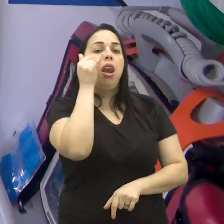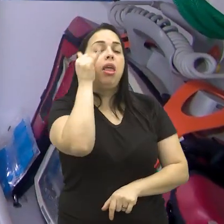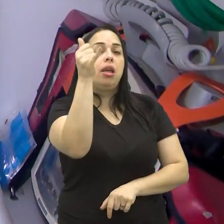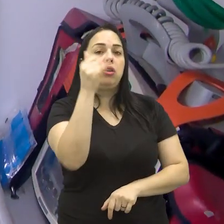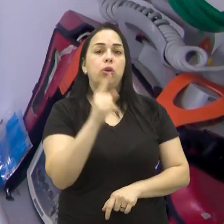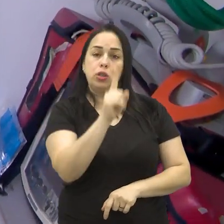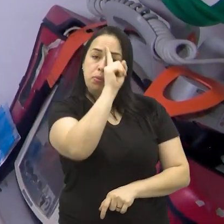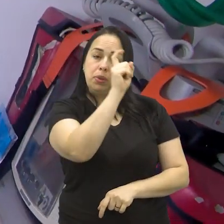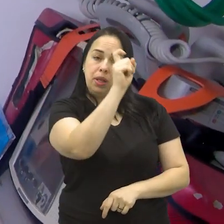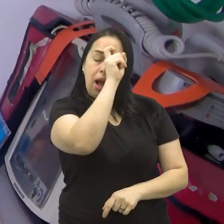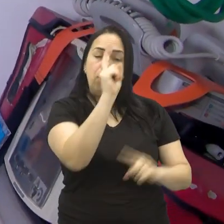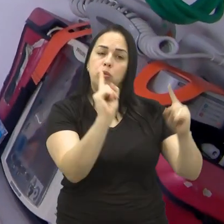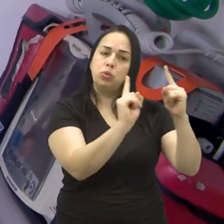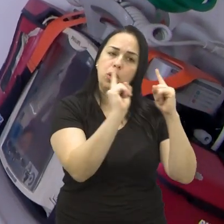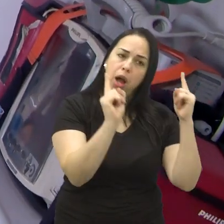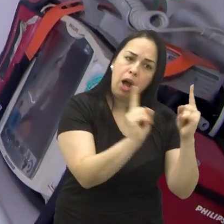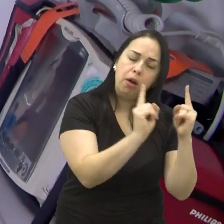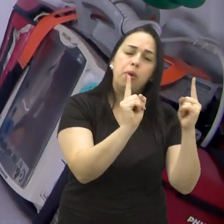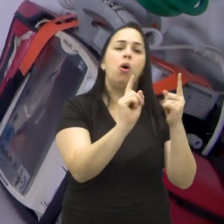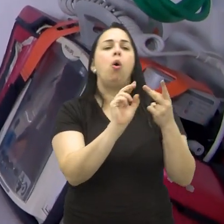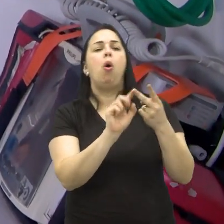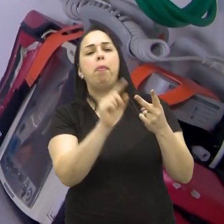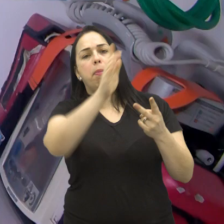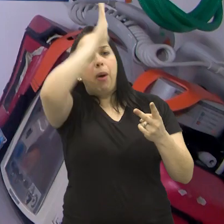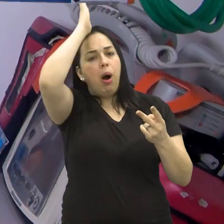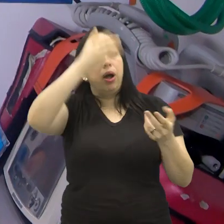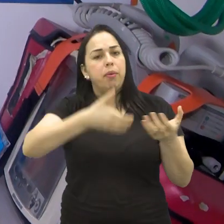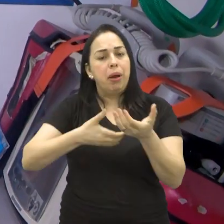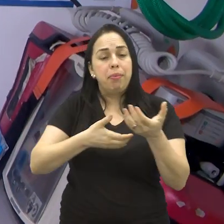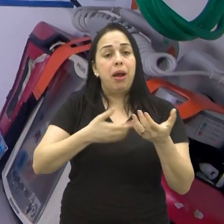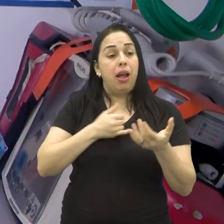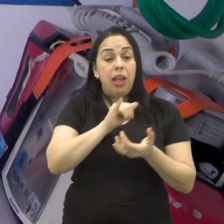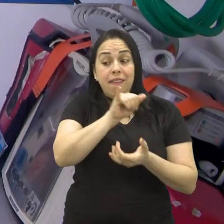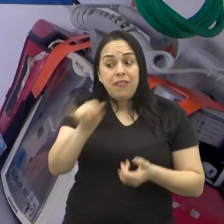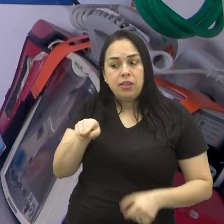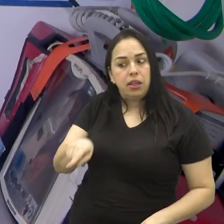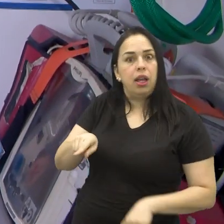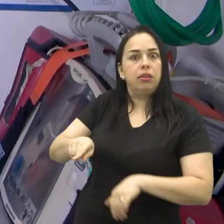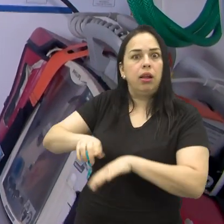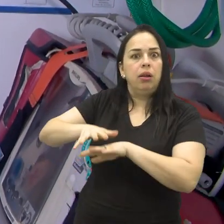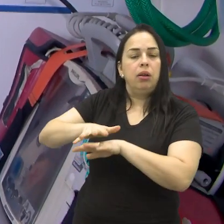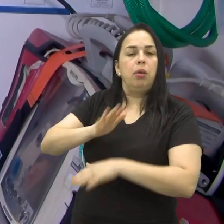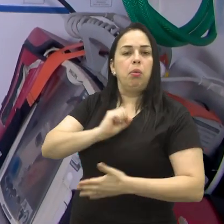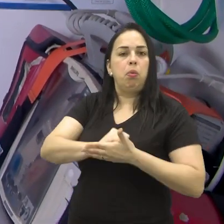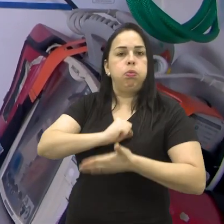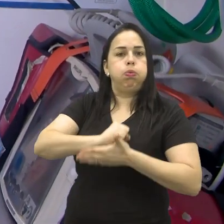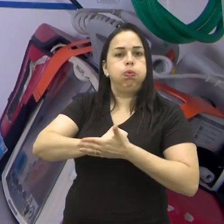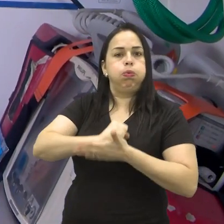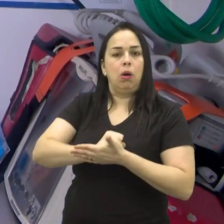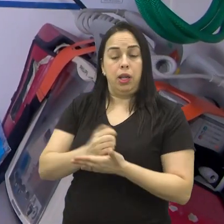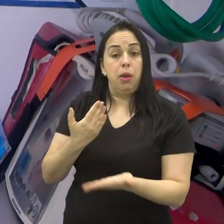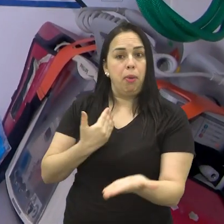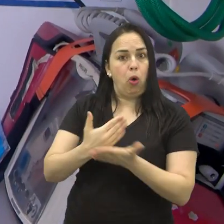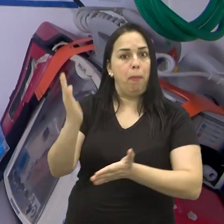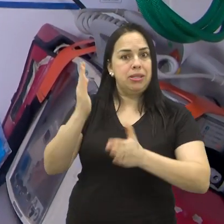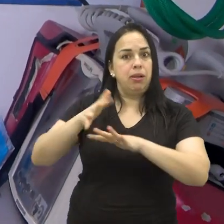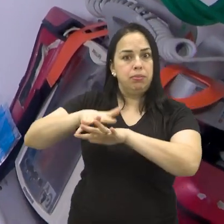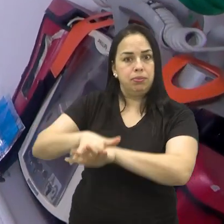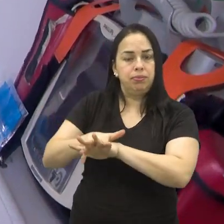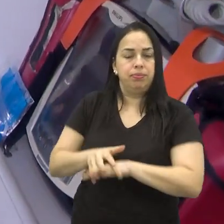sistema pré-hospitalar, ligar para o SAMU ou para o bombeiro, avisando da parada cardíaca e o início das